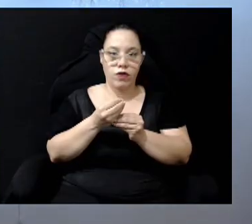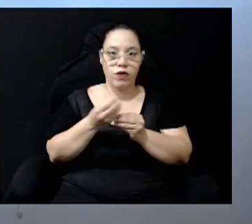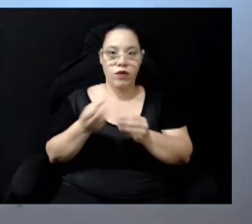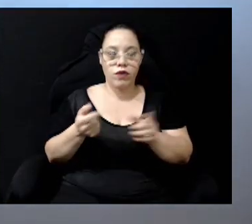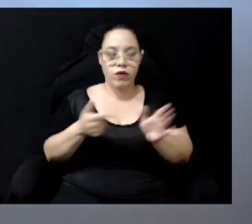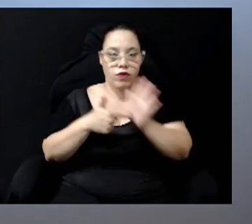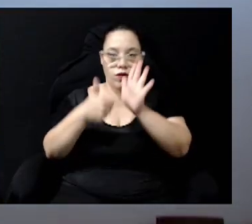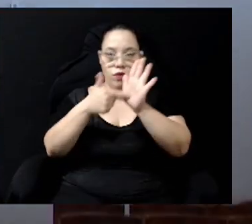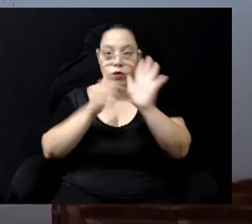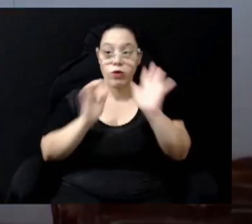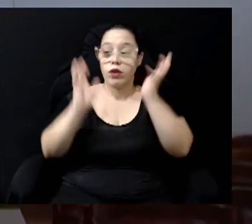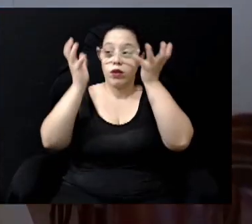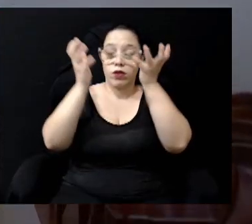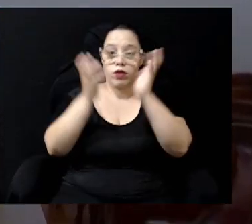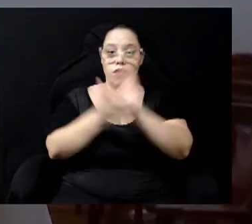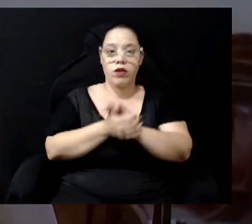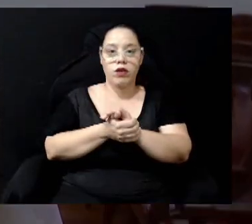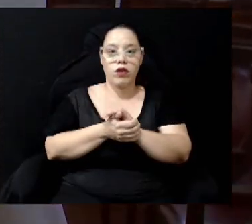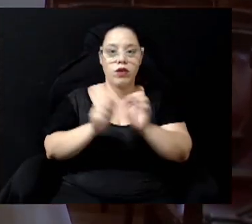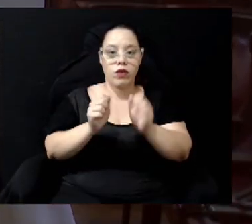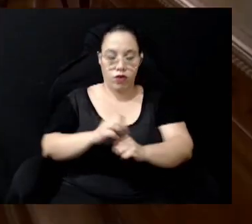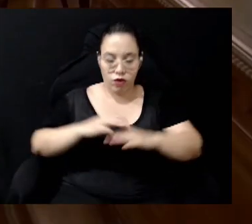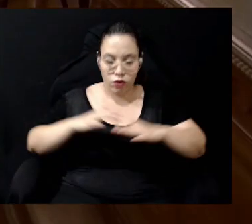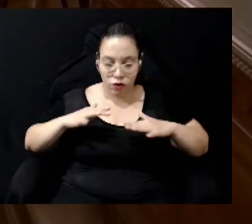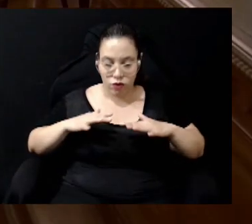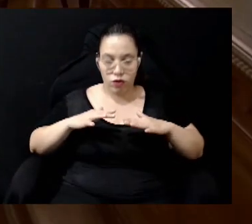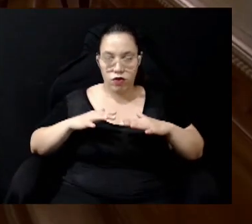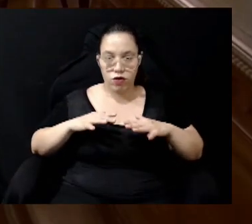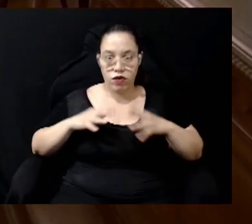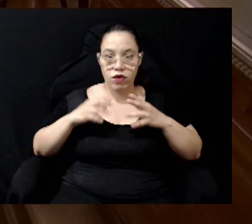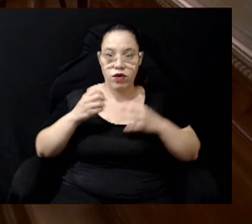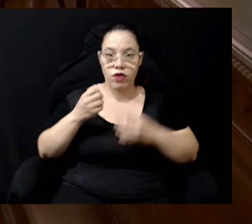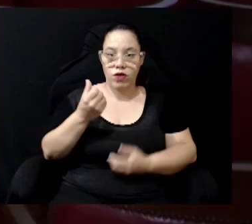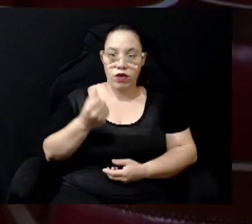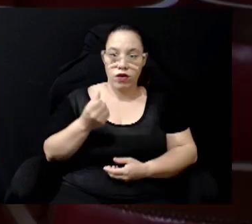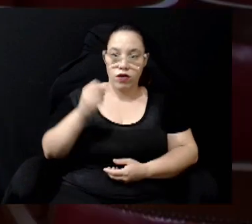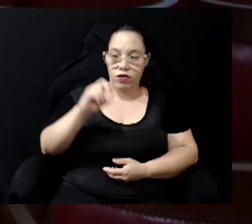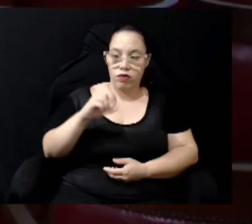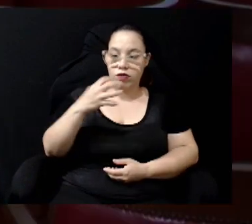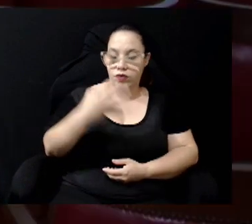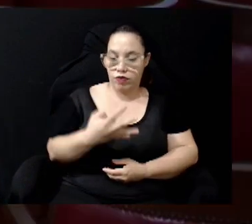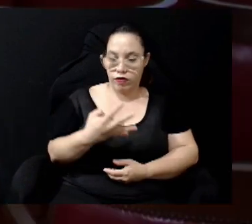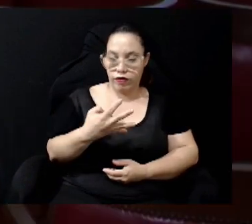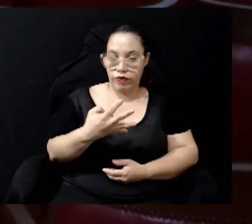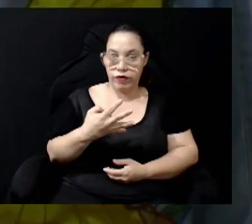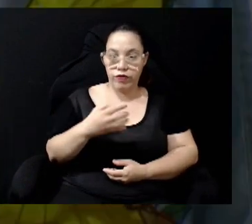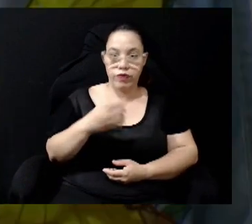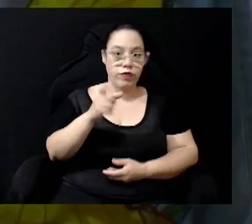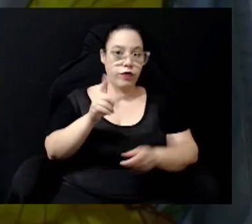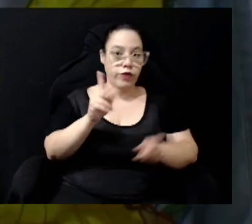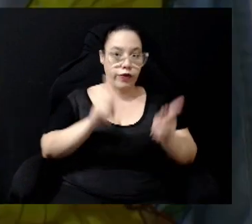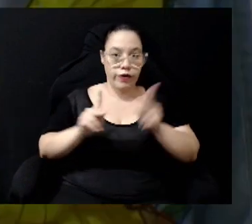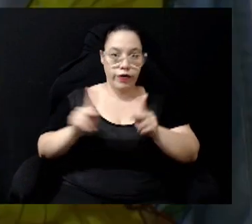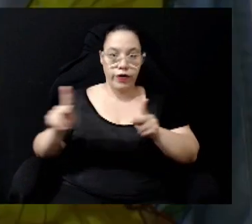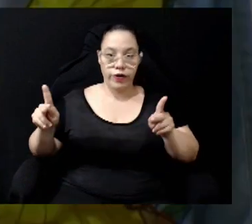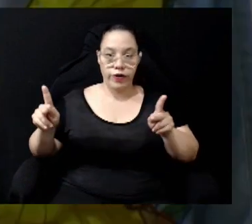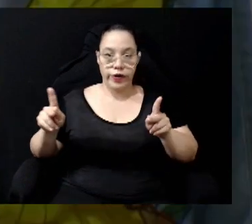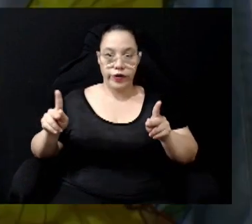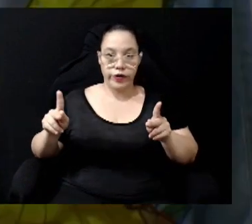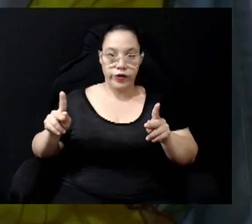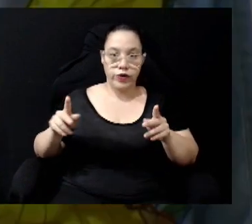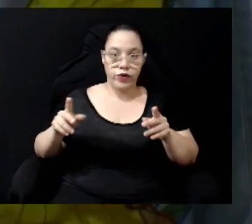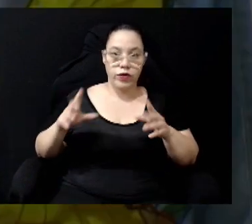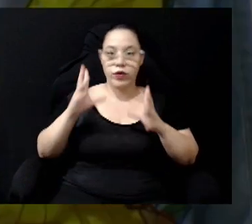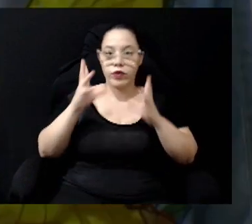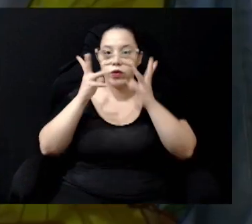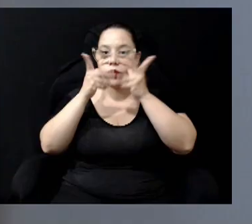eventos. Ainda no auditório, com capacidade para acomodar até 154 pessoas, estão os bustos de